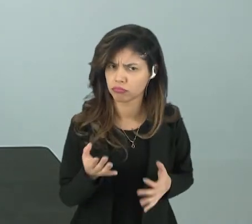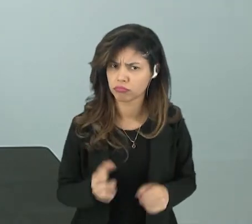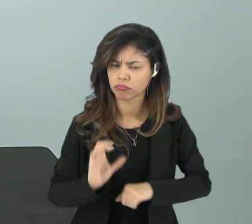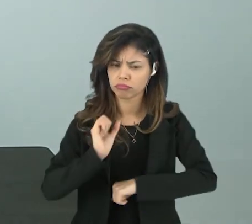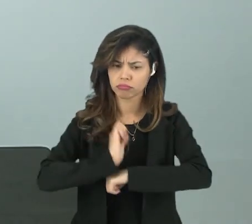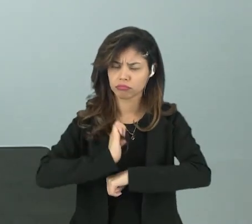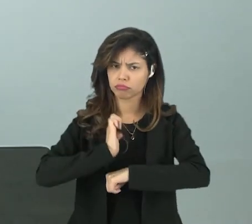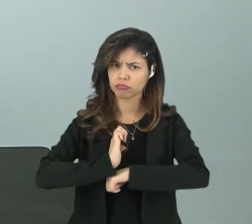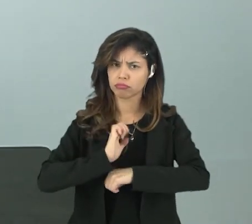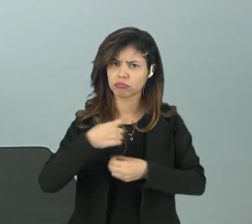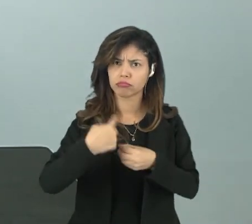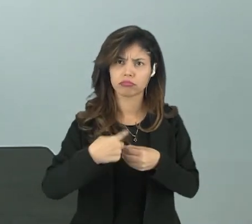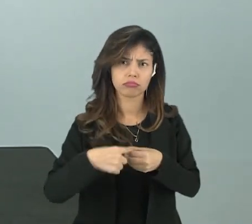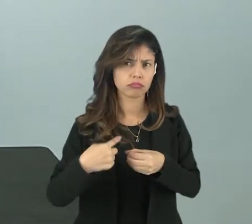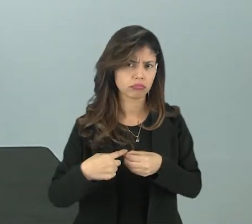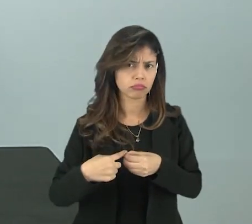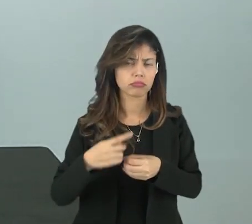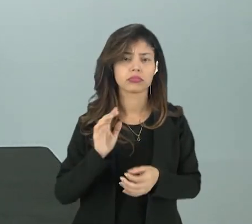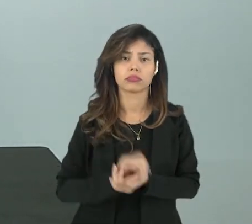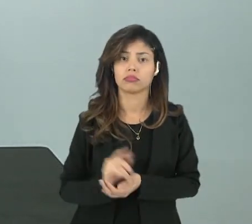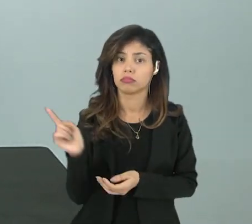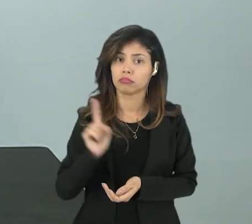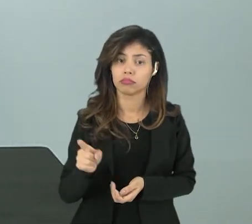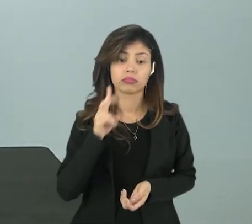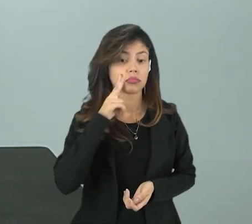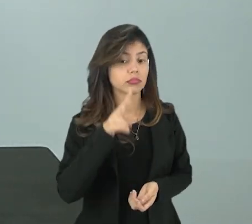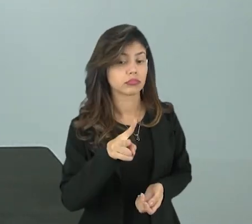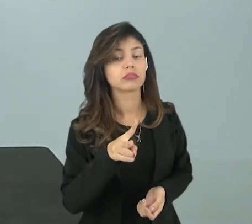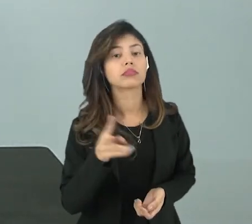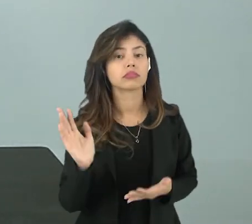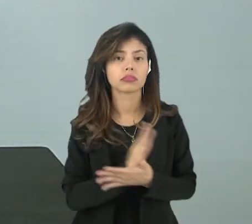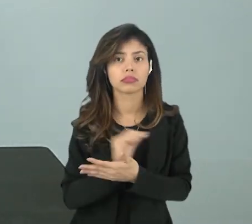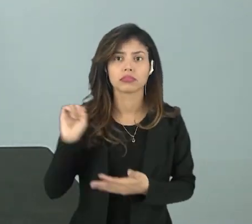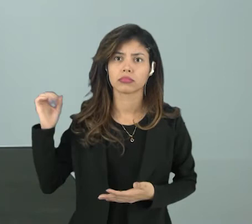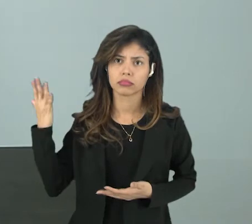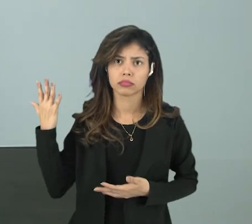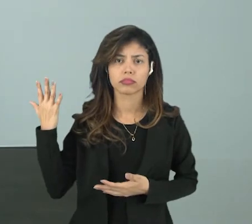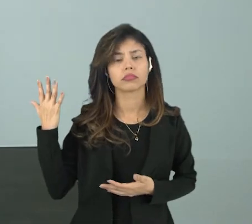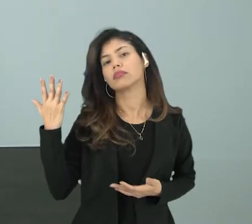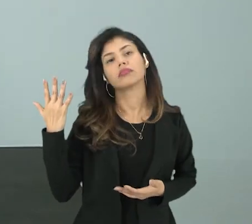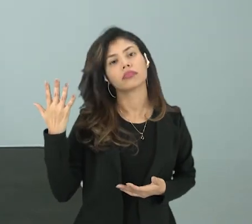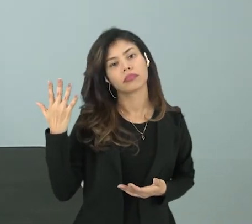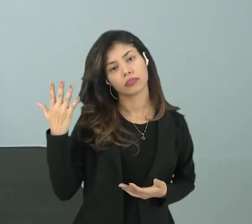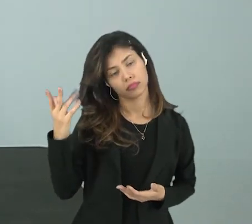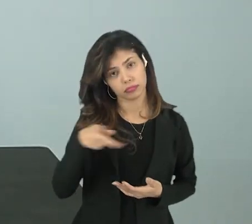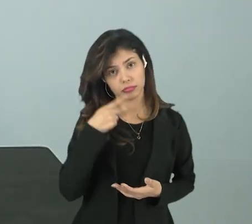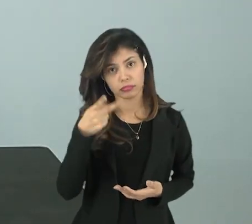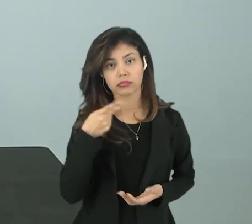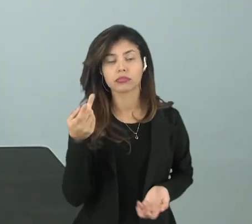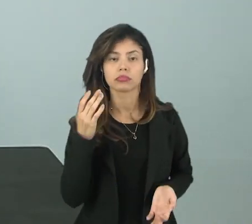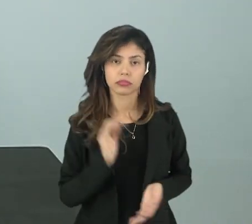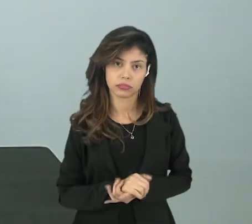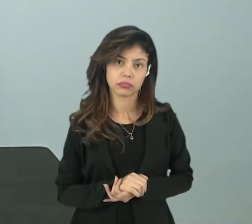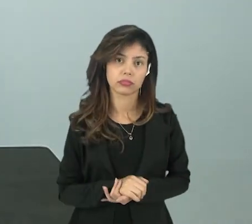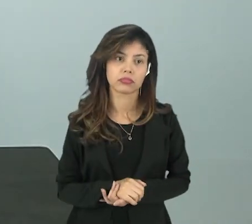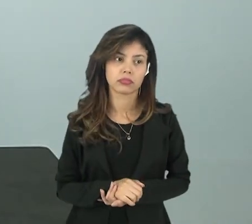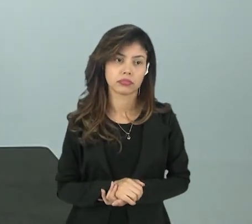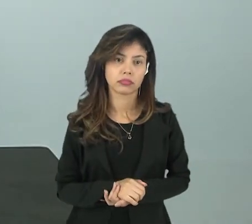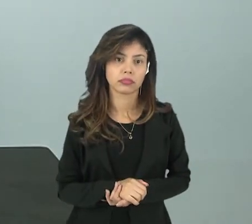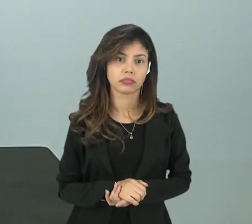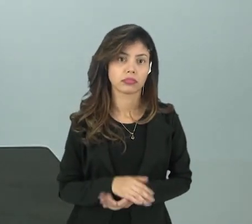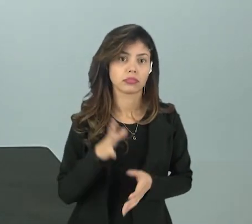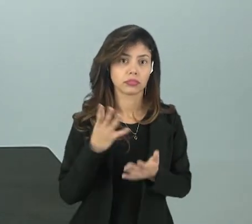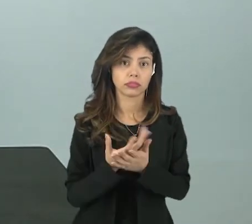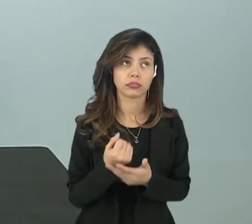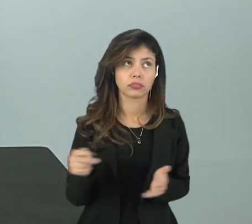o seu município? Não. Então, quando você vê alguma coisa acontecendo desse tipo, você vai denunciar, você vai falar, você vai pegar o